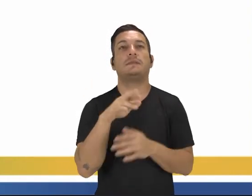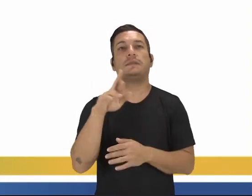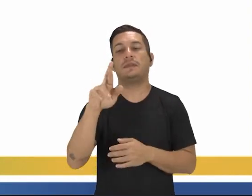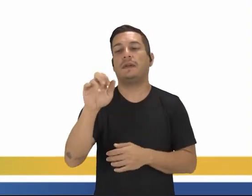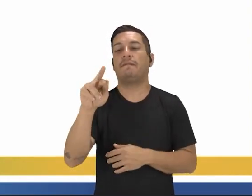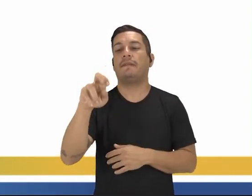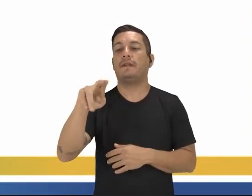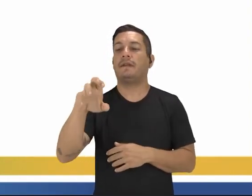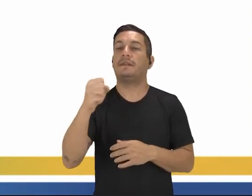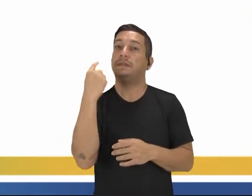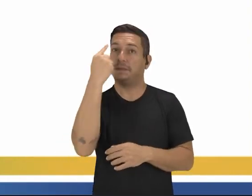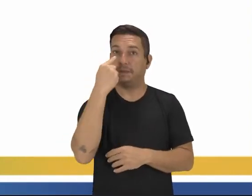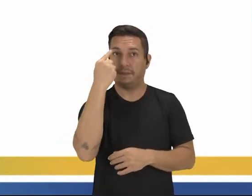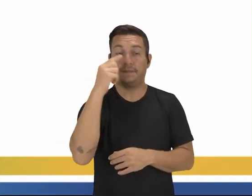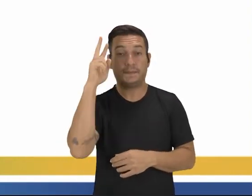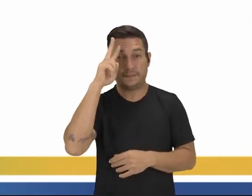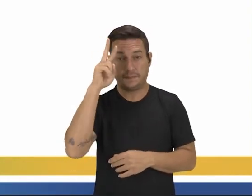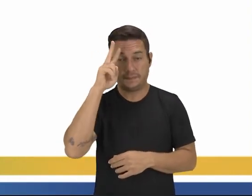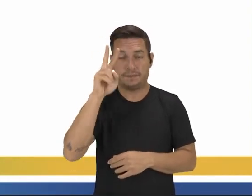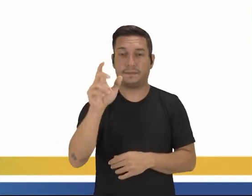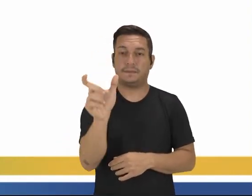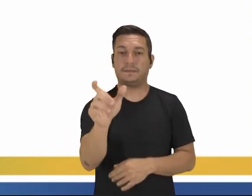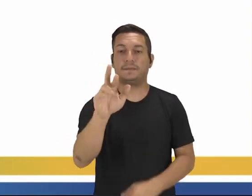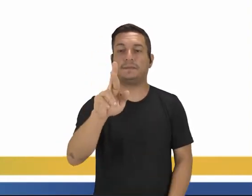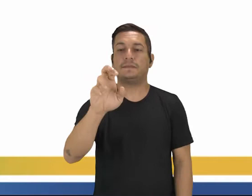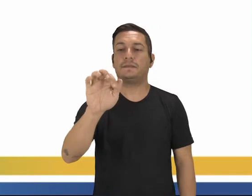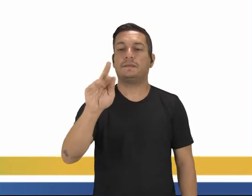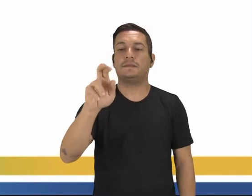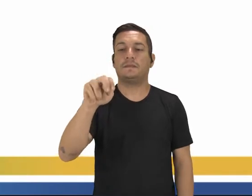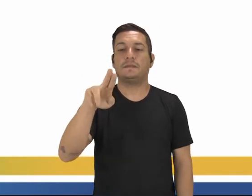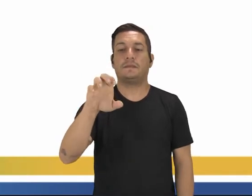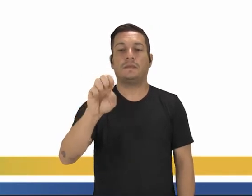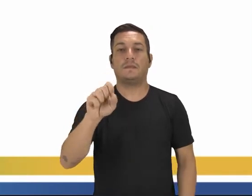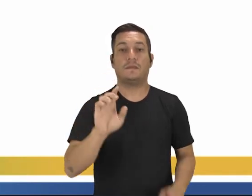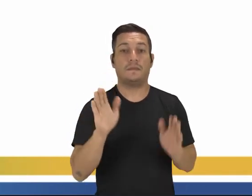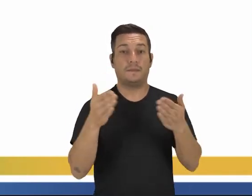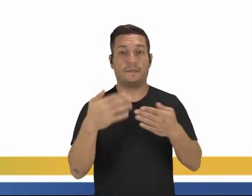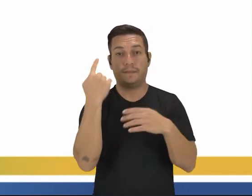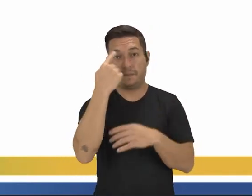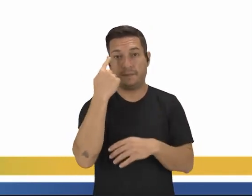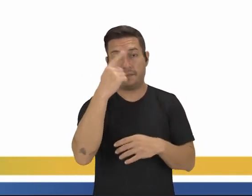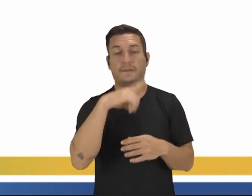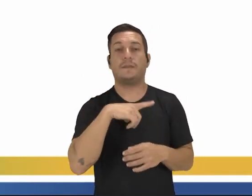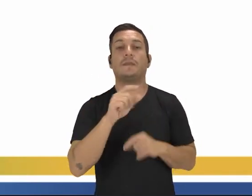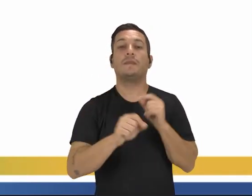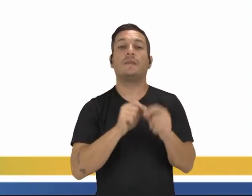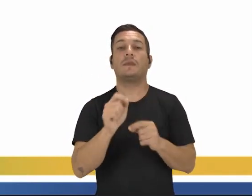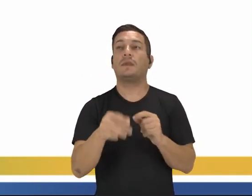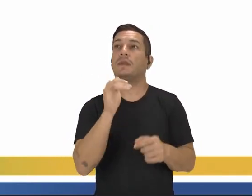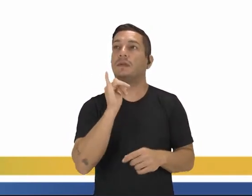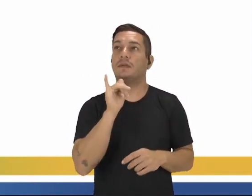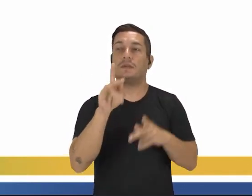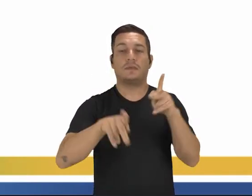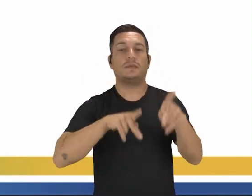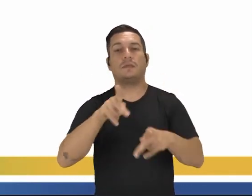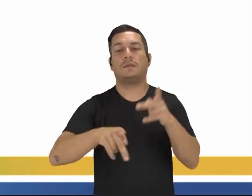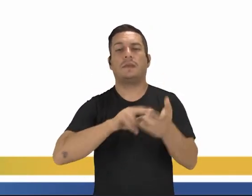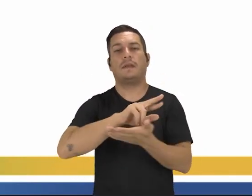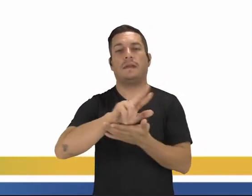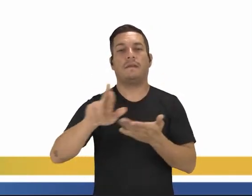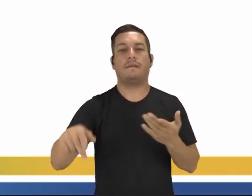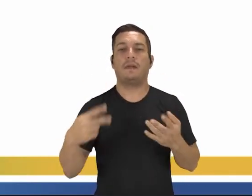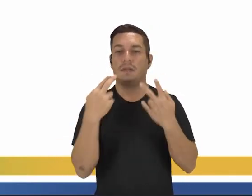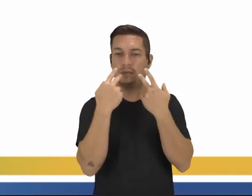espanhola. Lembrando que refrães não são específicos da língua espanhola. Nós temos esses ditos populares em vários